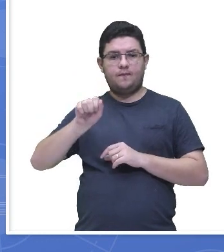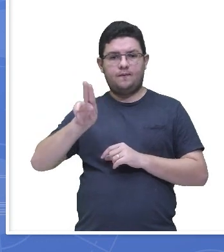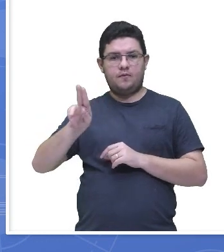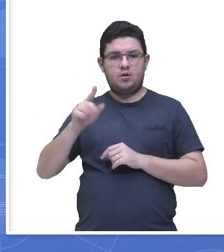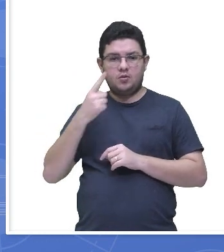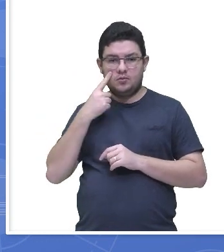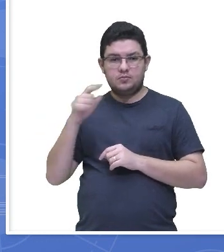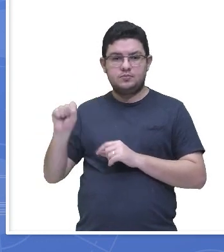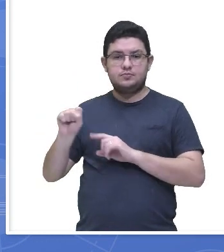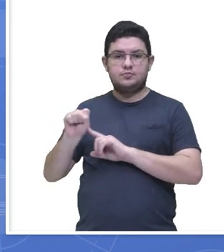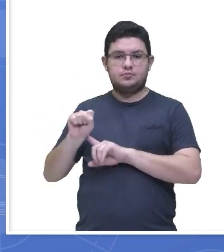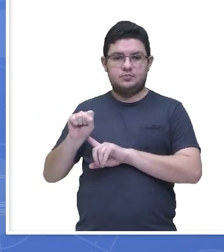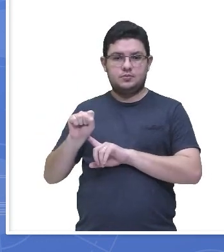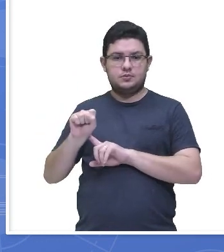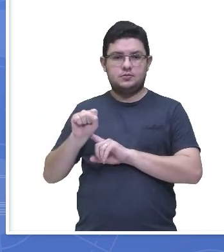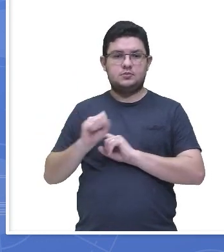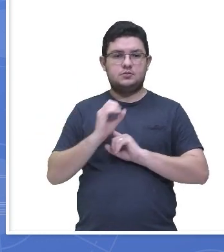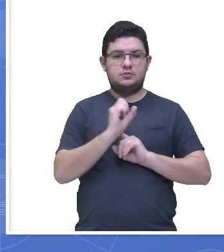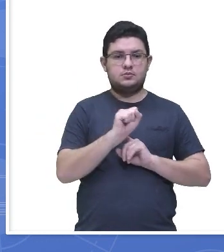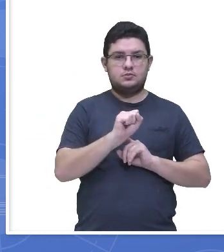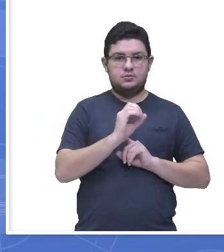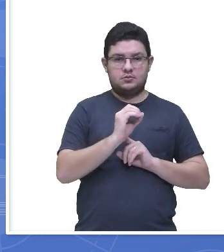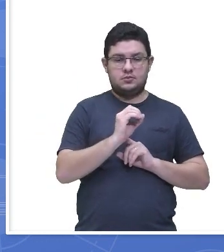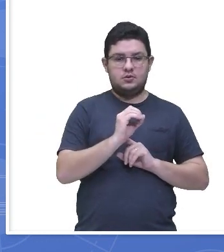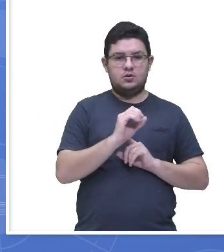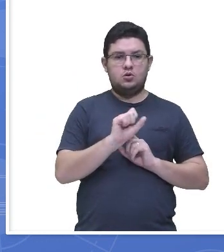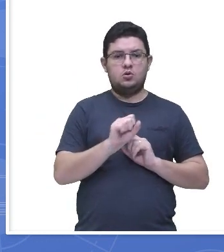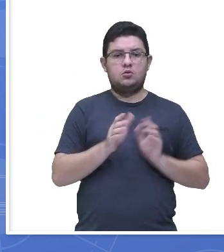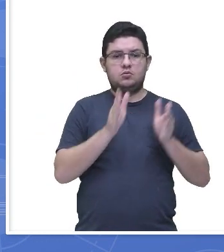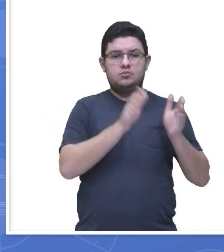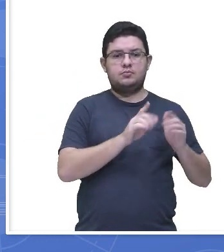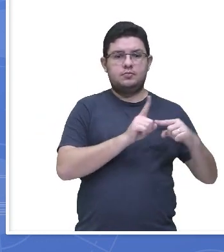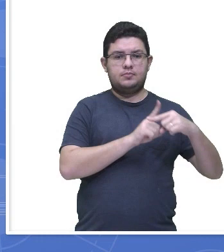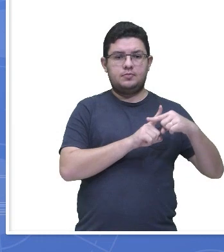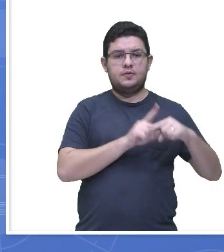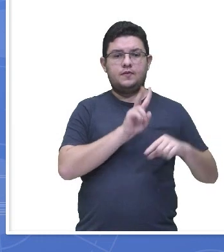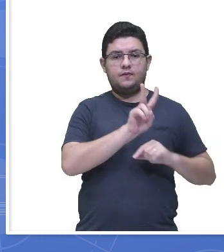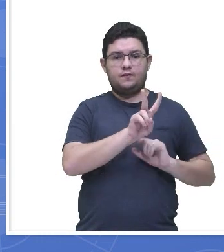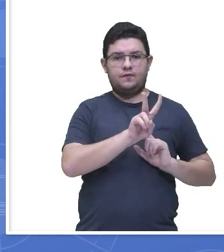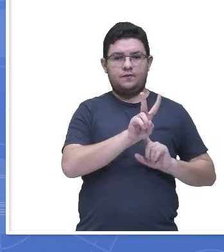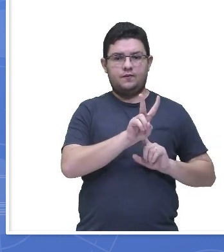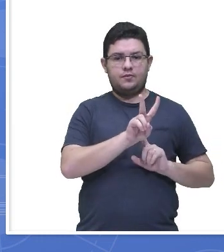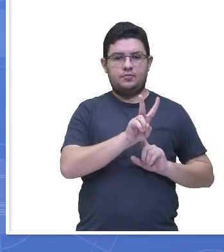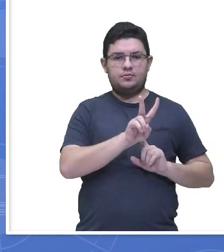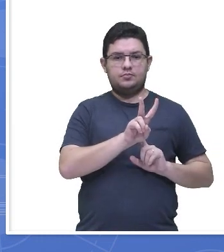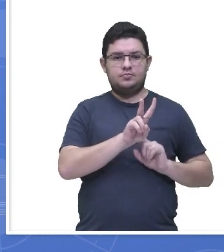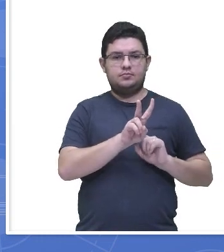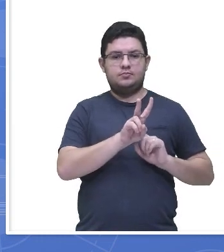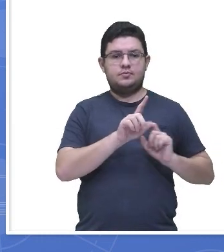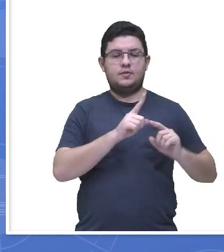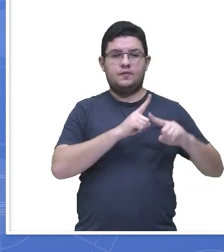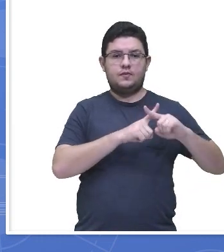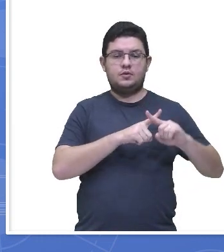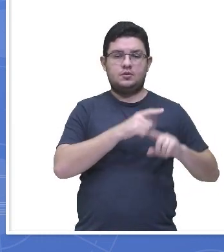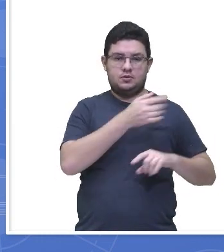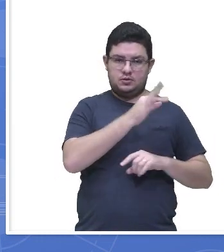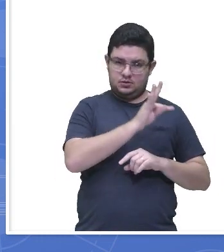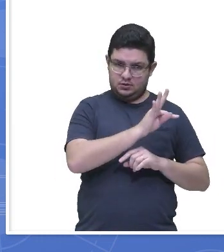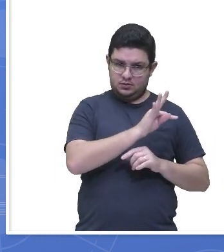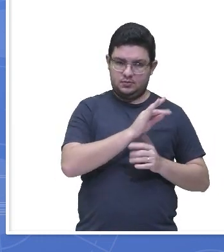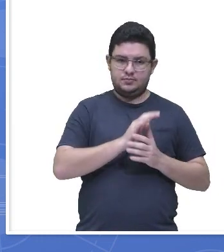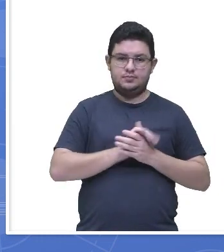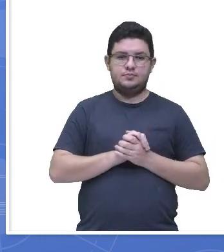sendo zero, e o espaço final S num instante qualquer, nós obtemos aqui a nossa função horária da